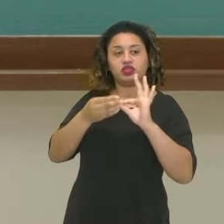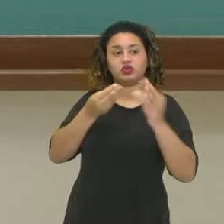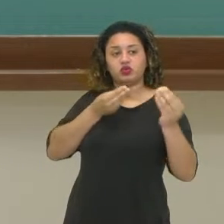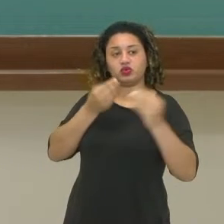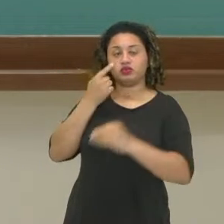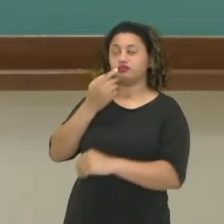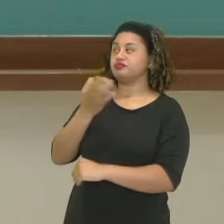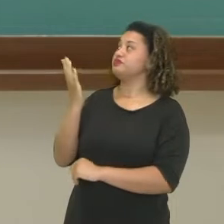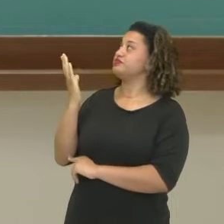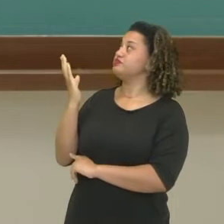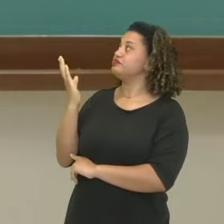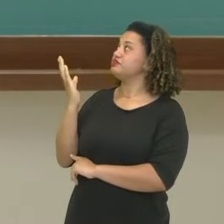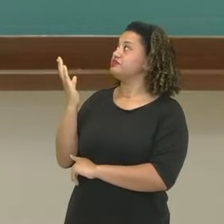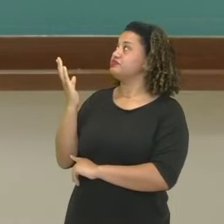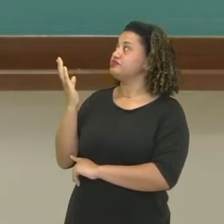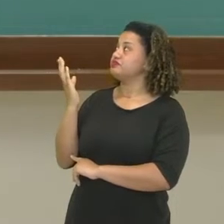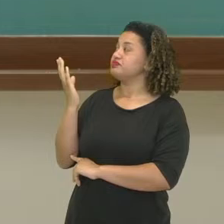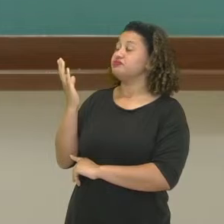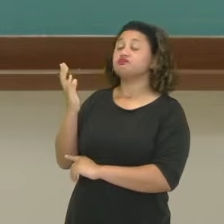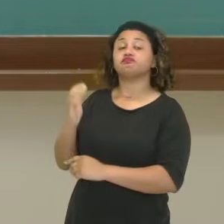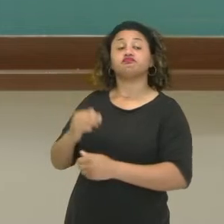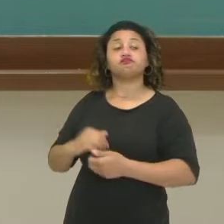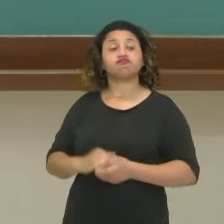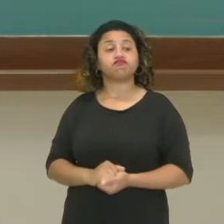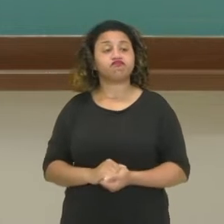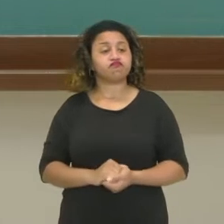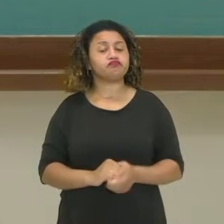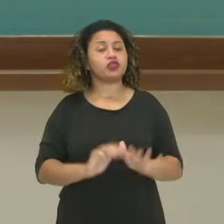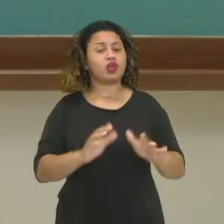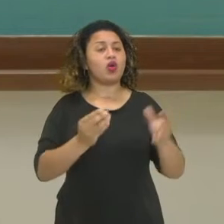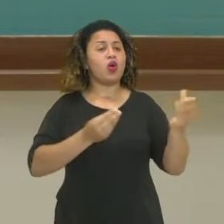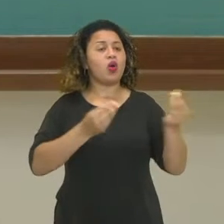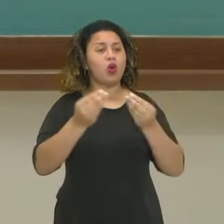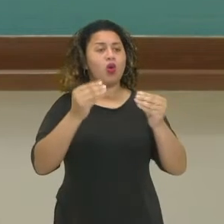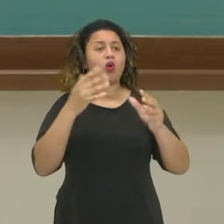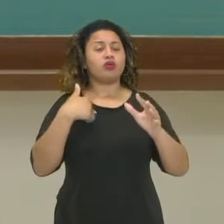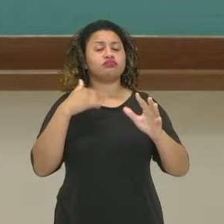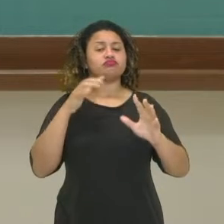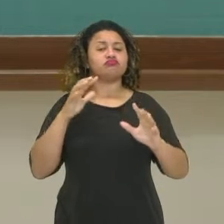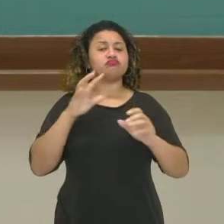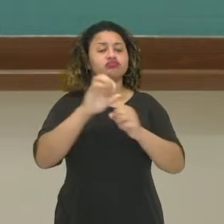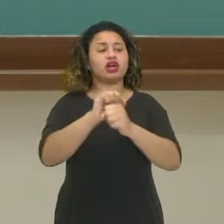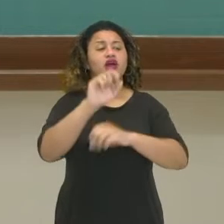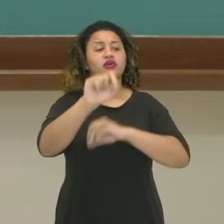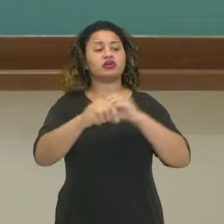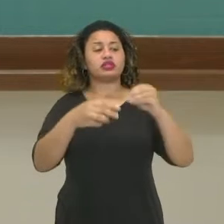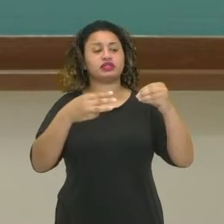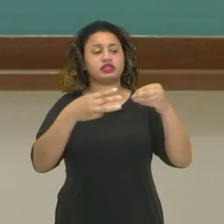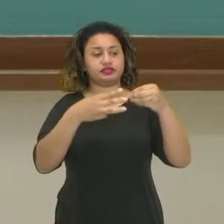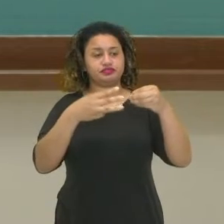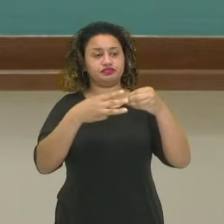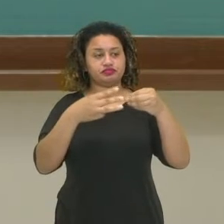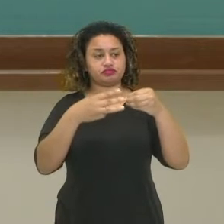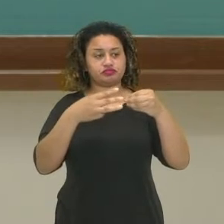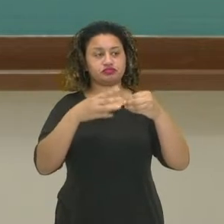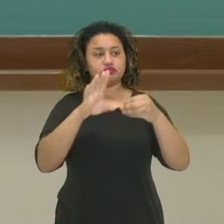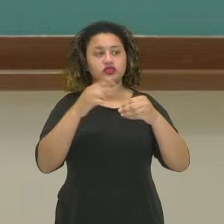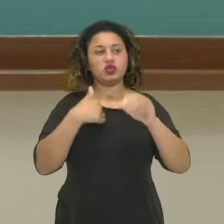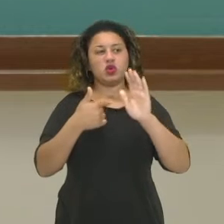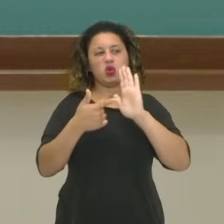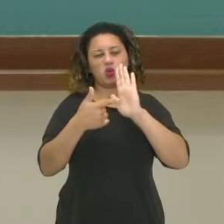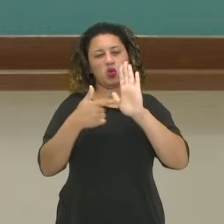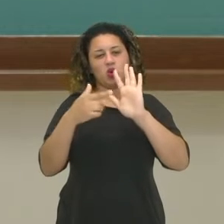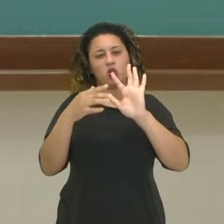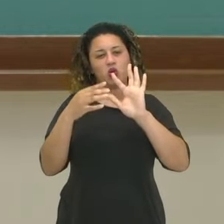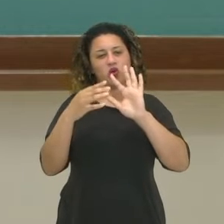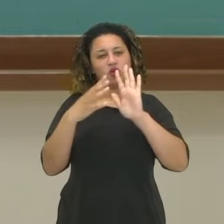né? Lá no sangue. Como que ele vai atacar as células? O vírus, aqui eu trouxe um modelinho